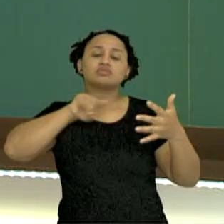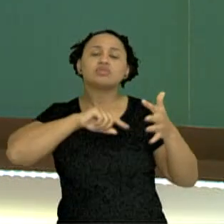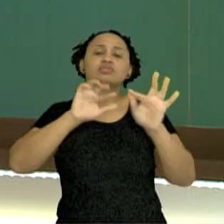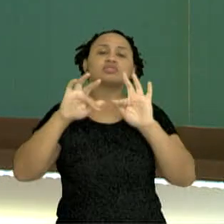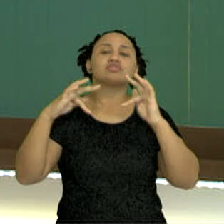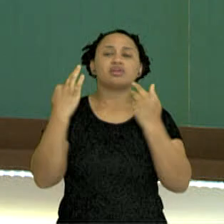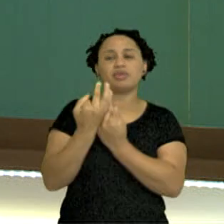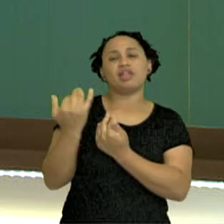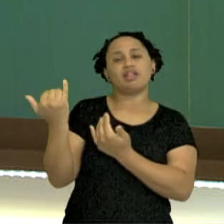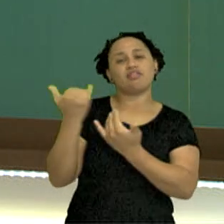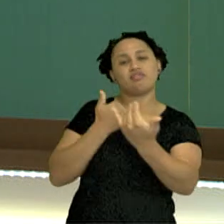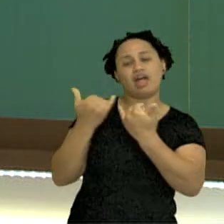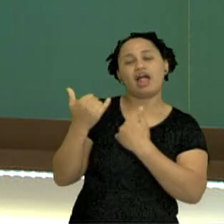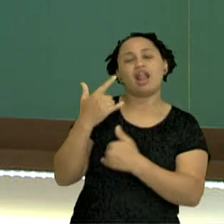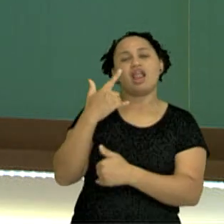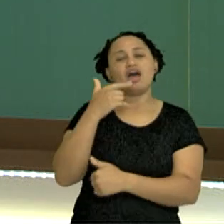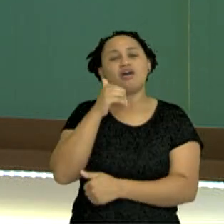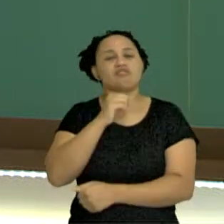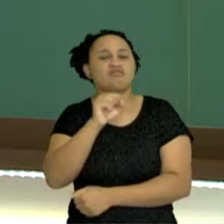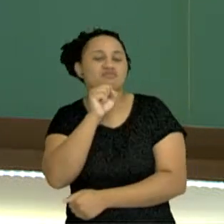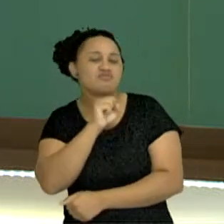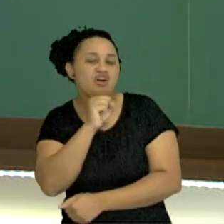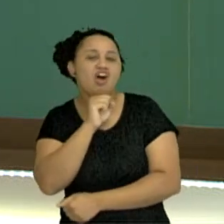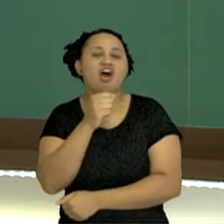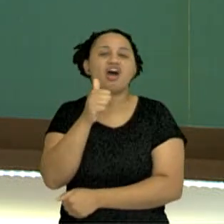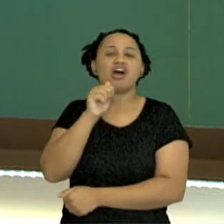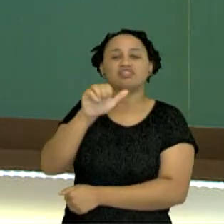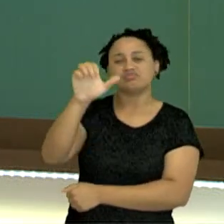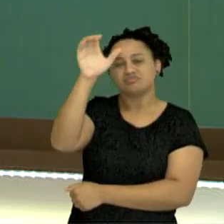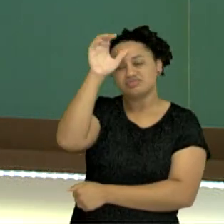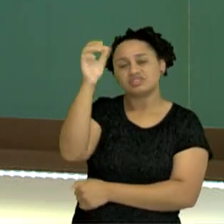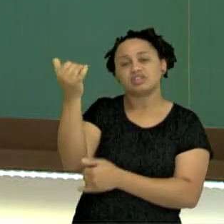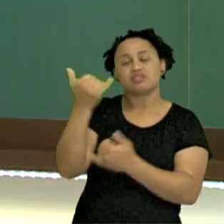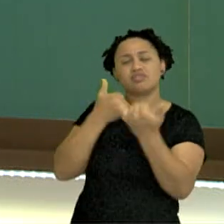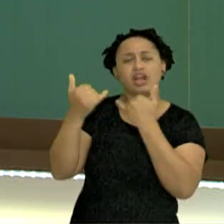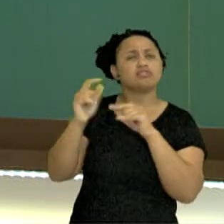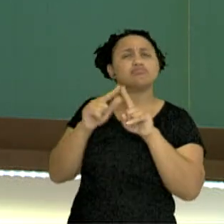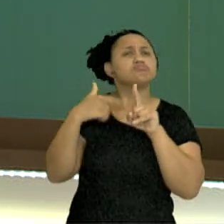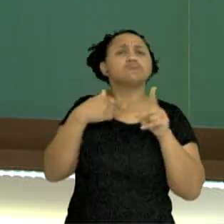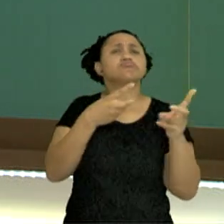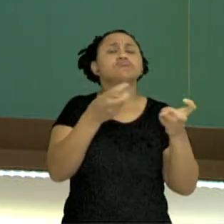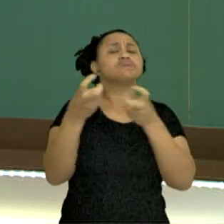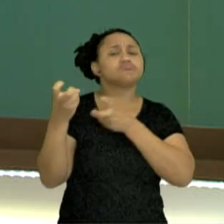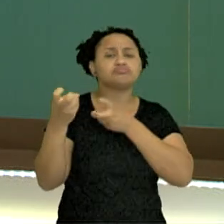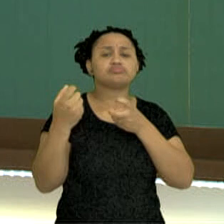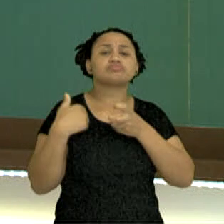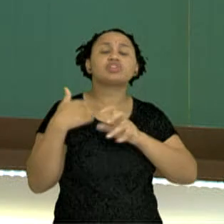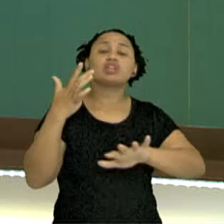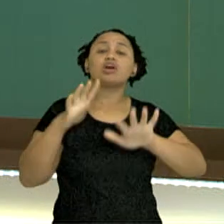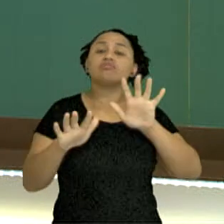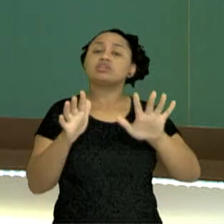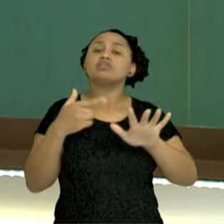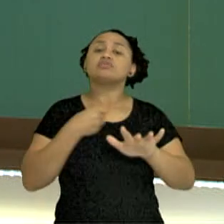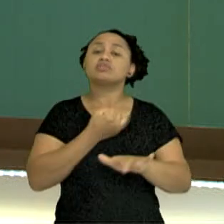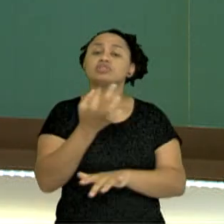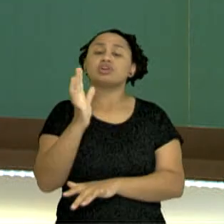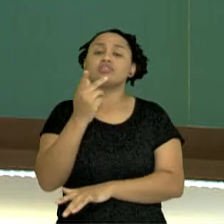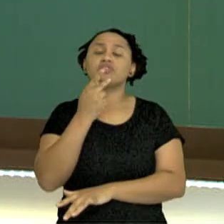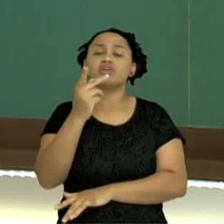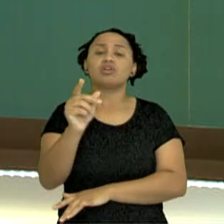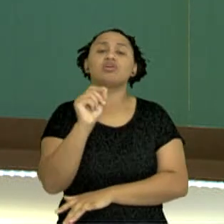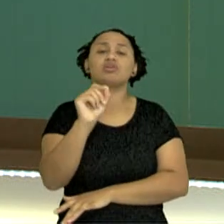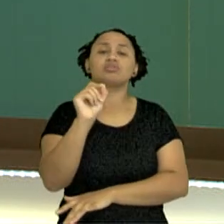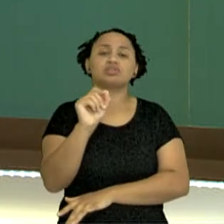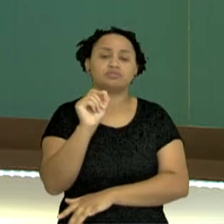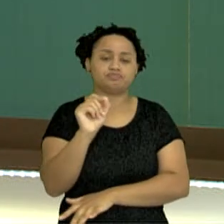nos falavam, a avó, a tia falava para você, mas você não se dava conta. Talvez você já tenha ouvido que o